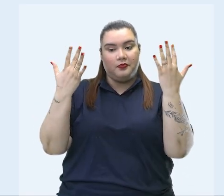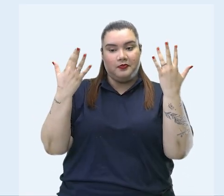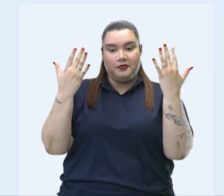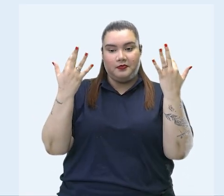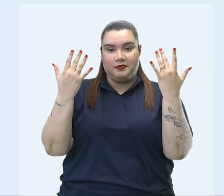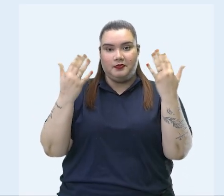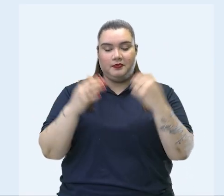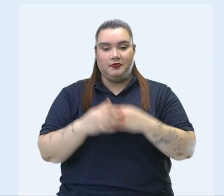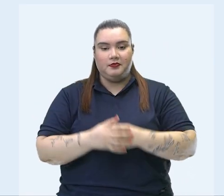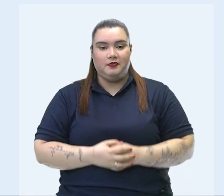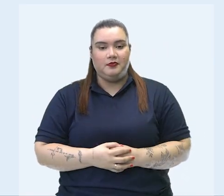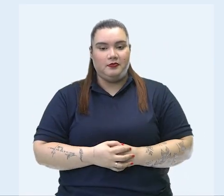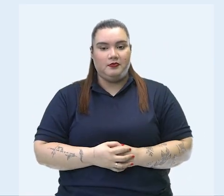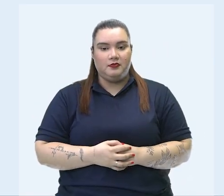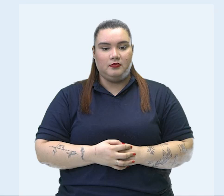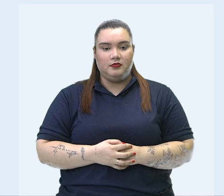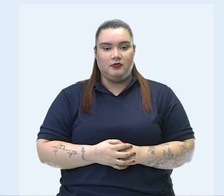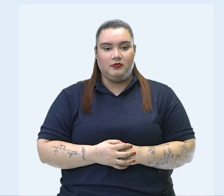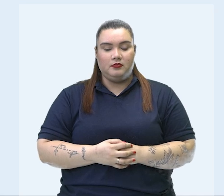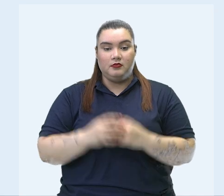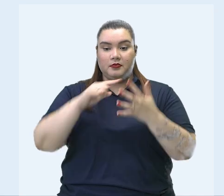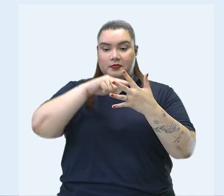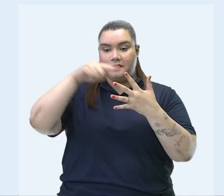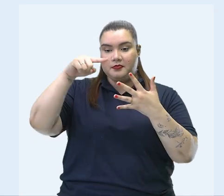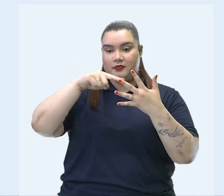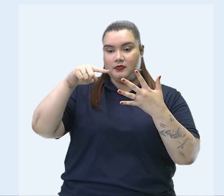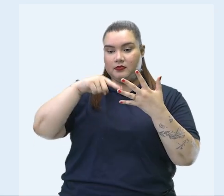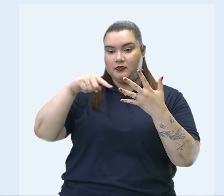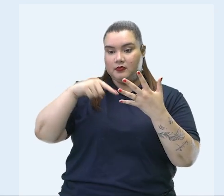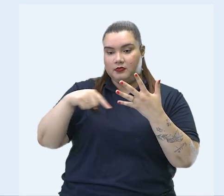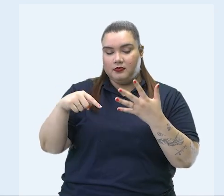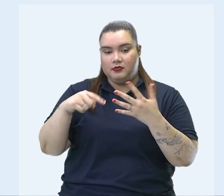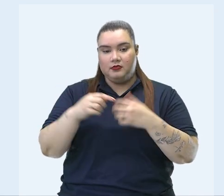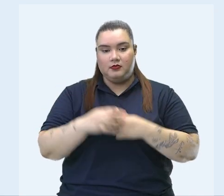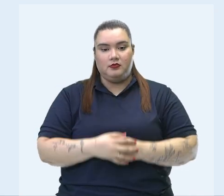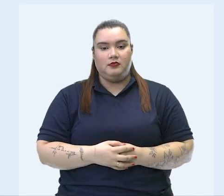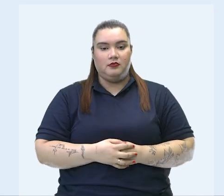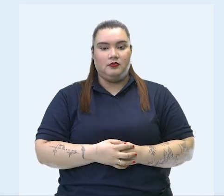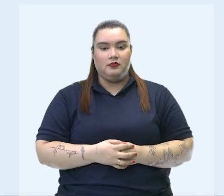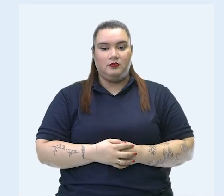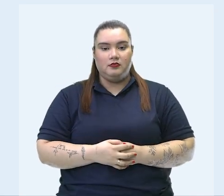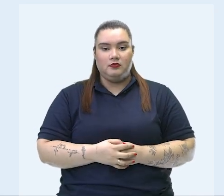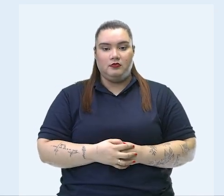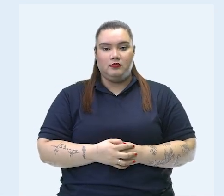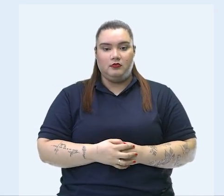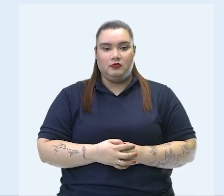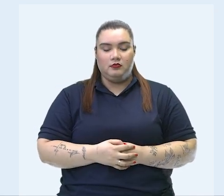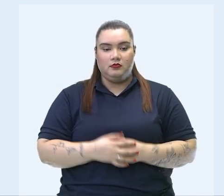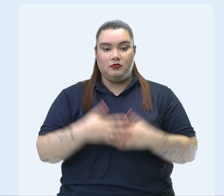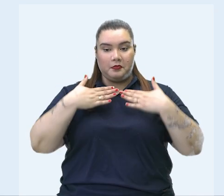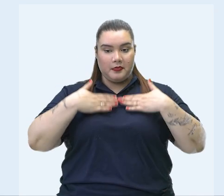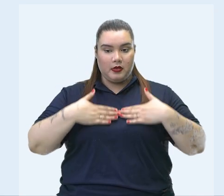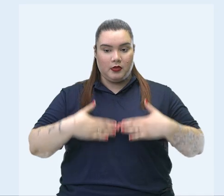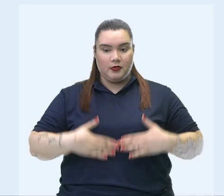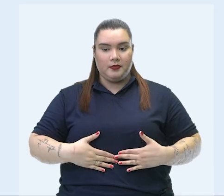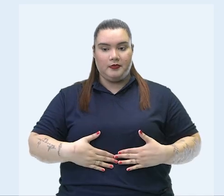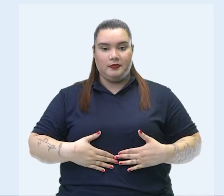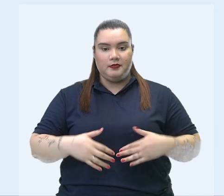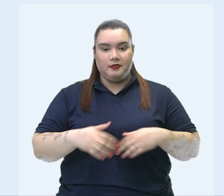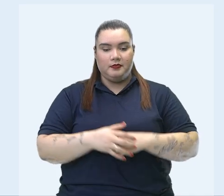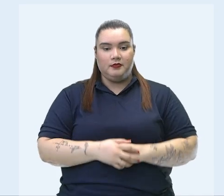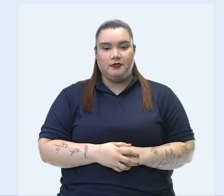mão. Fingers, dedos. Chest, peito.